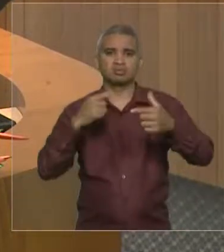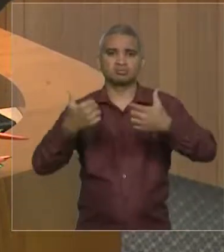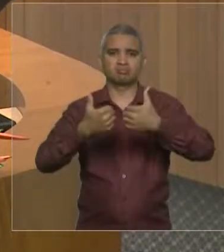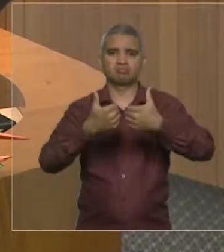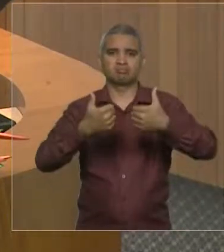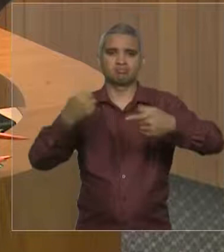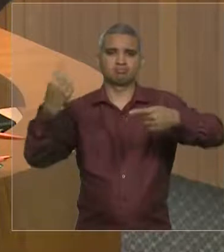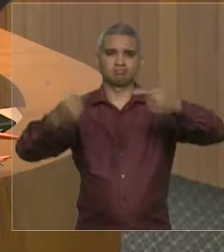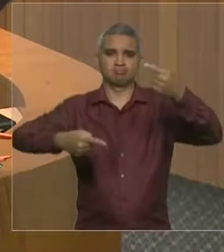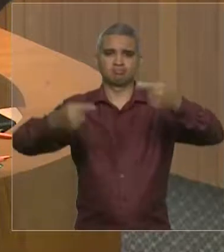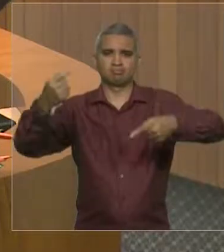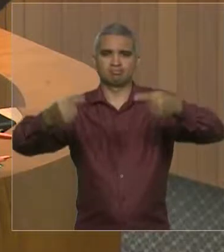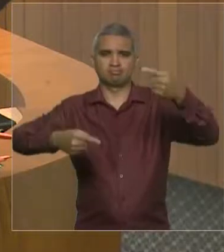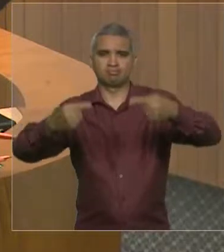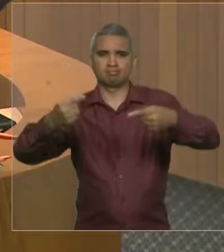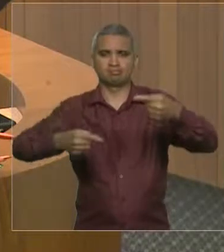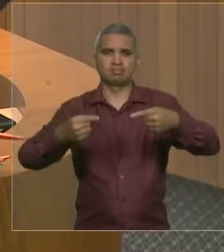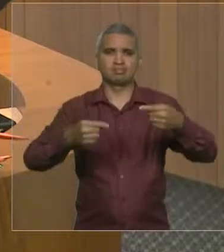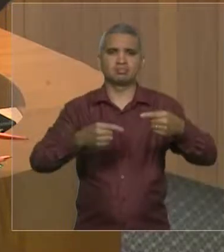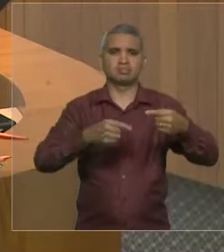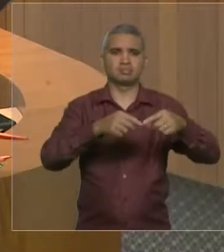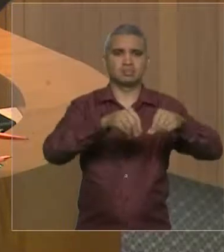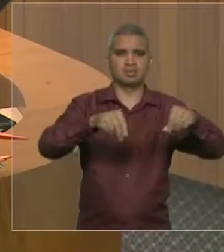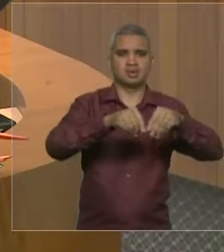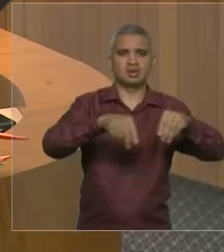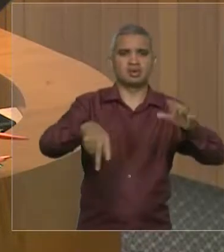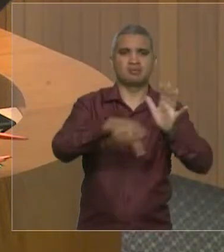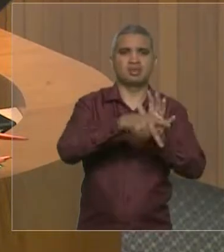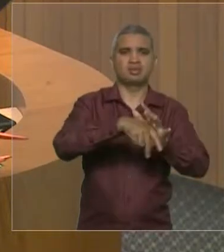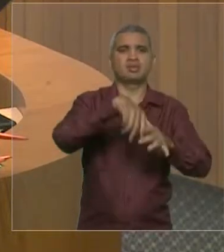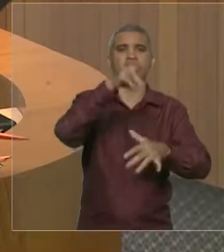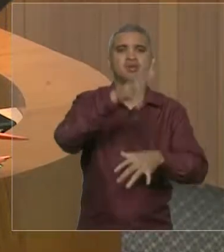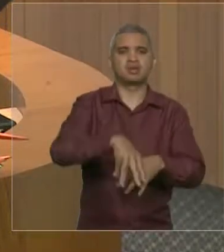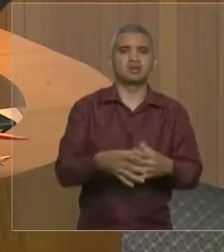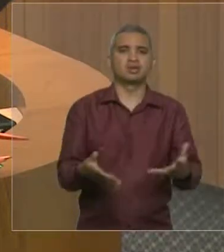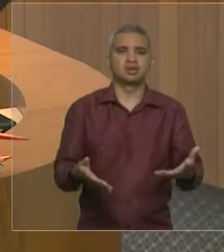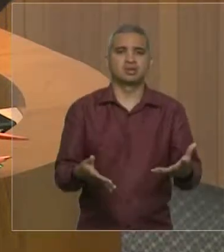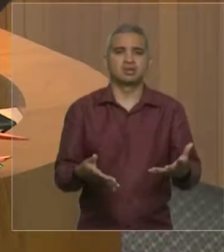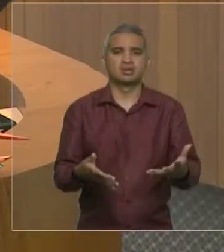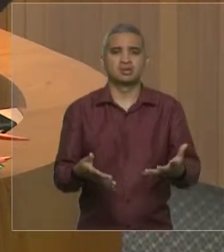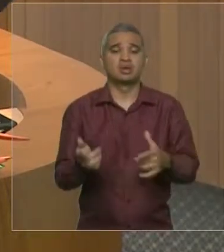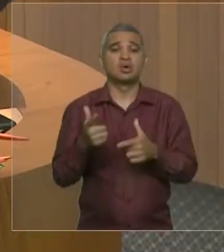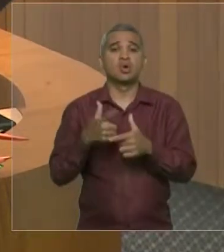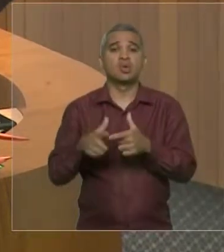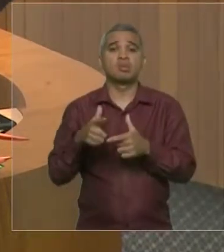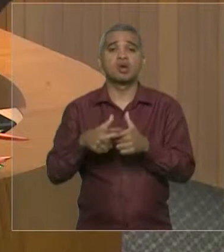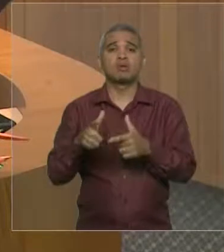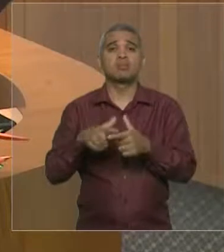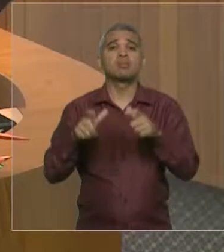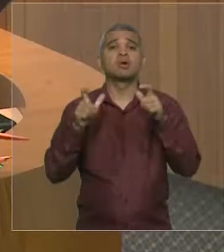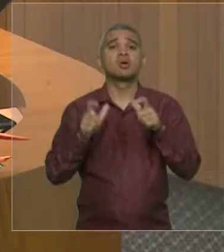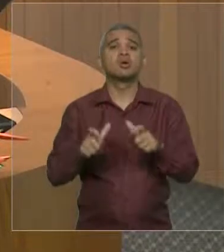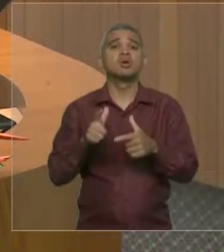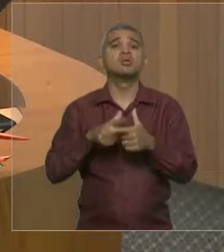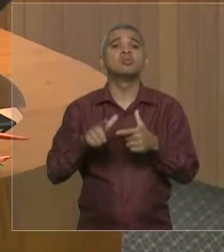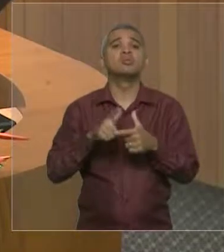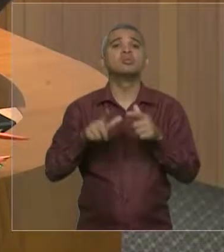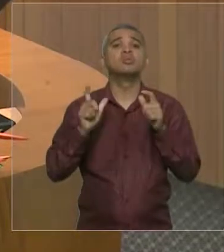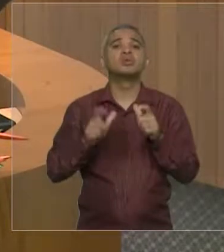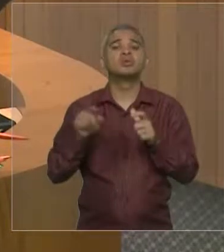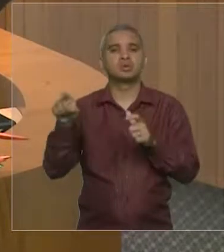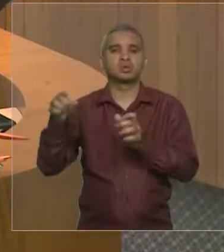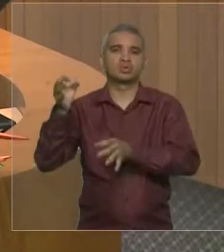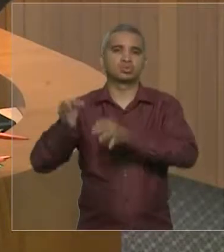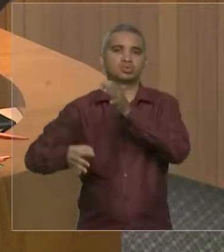para resolver. Onde há o problema? O problema há no judiciário. O